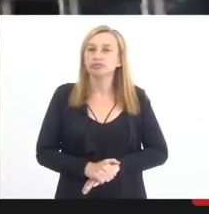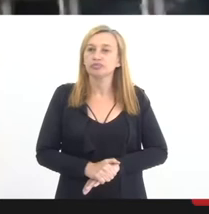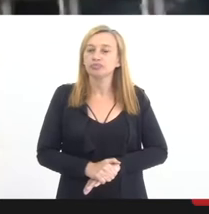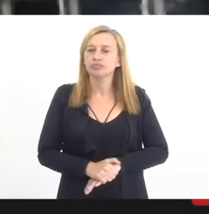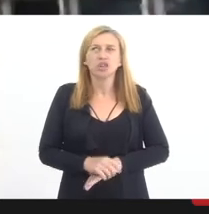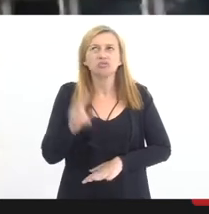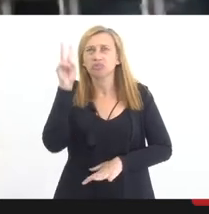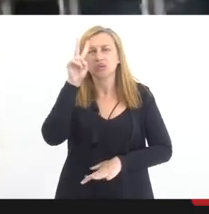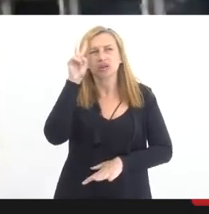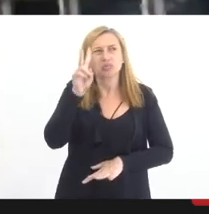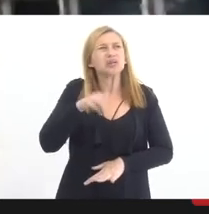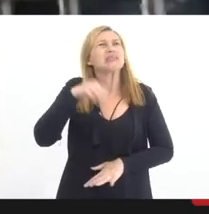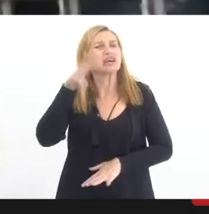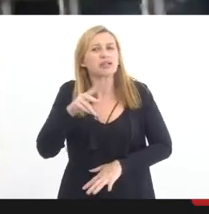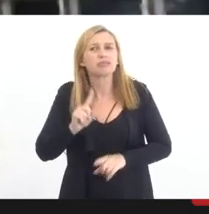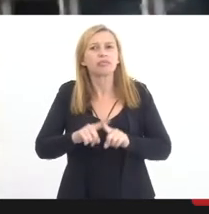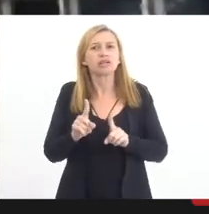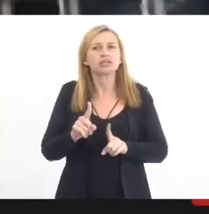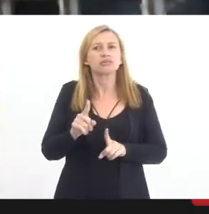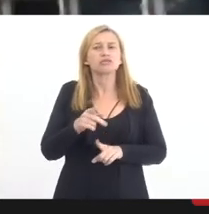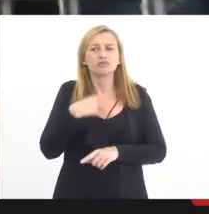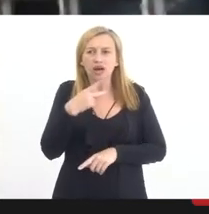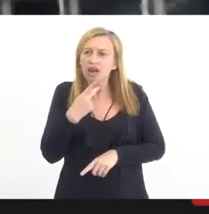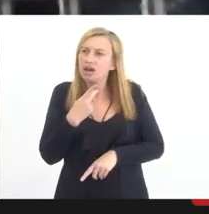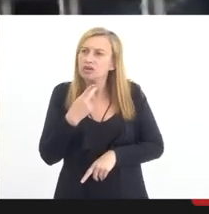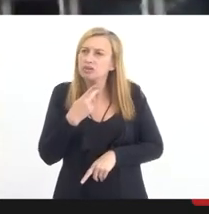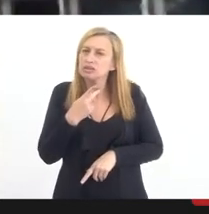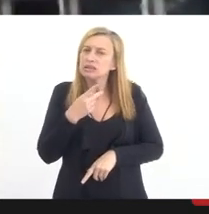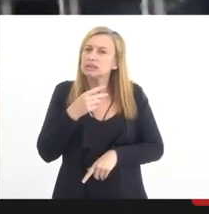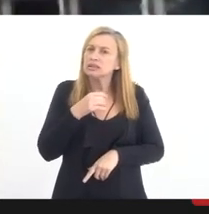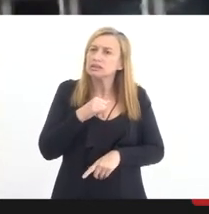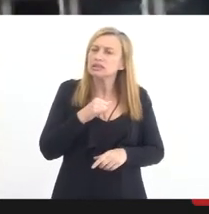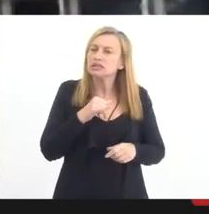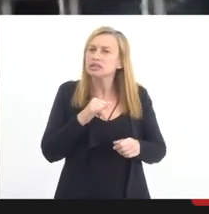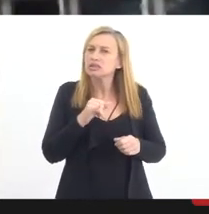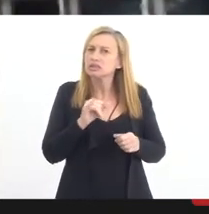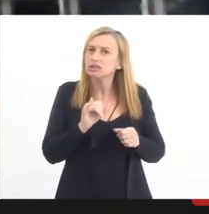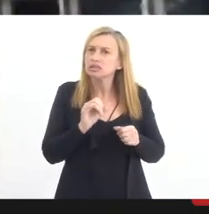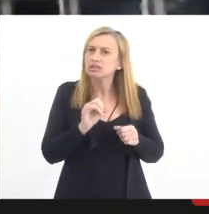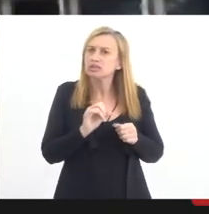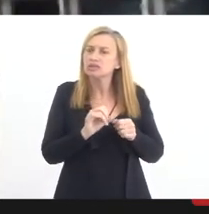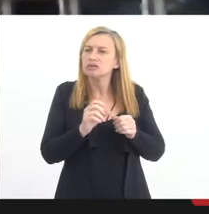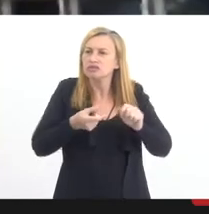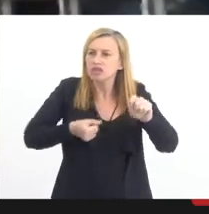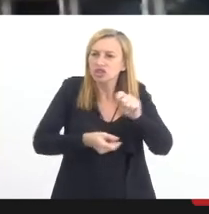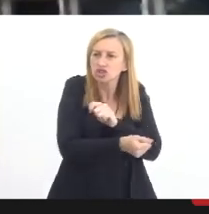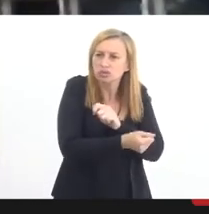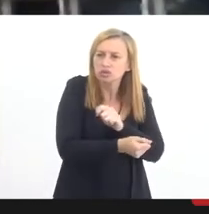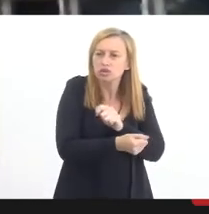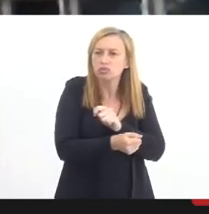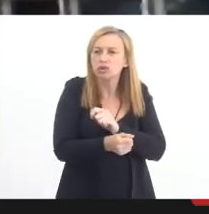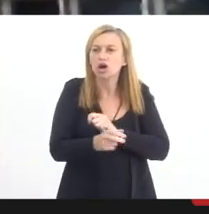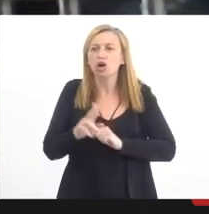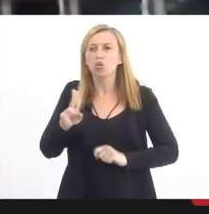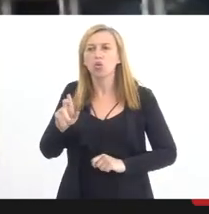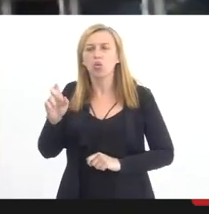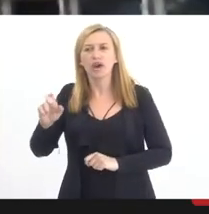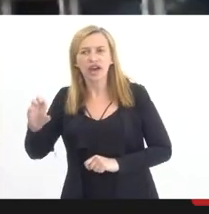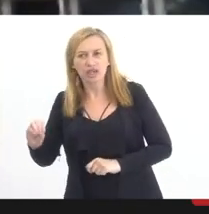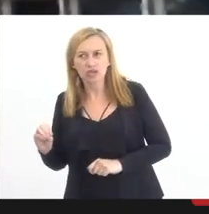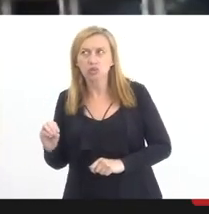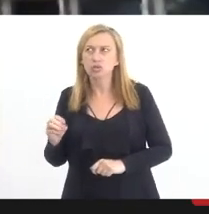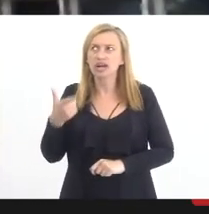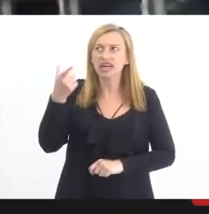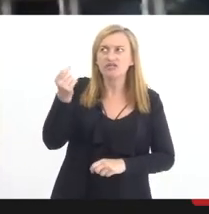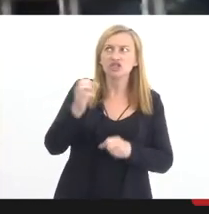eu não me lembro quem, mas alguém falou que se fizéssemos investimentos na UESO, quem sabe daqui